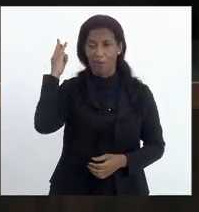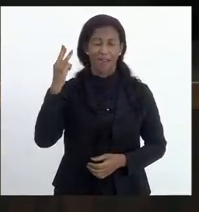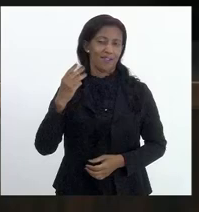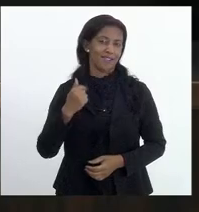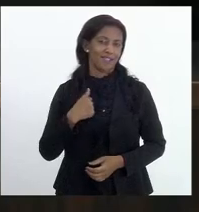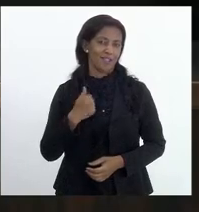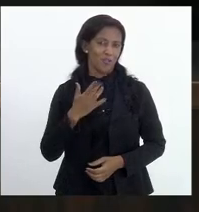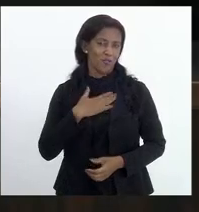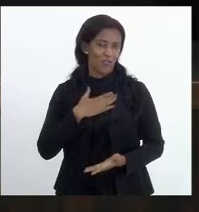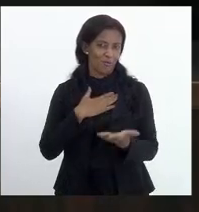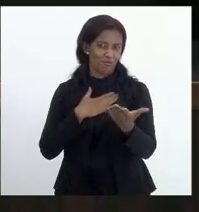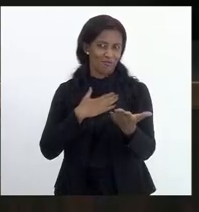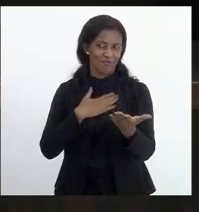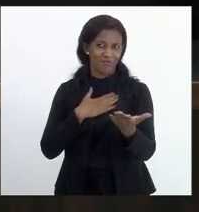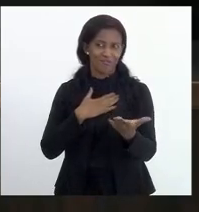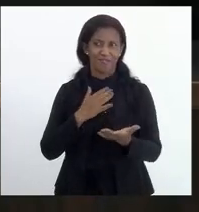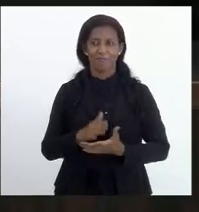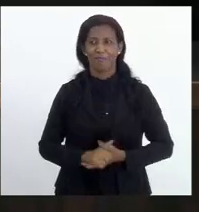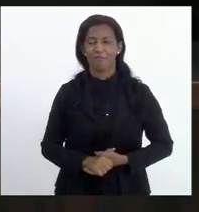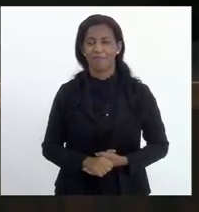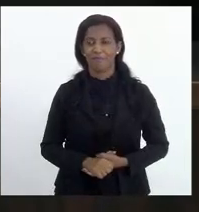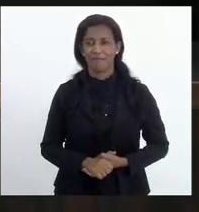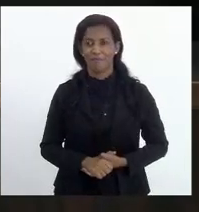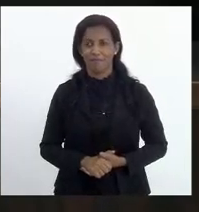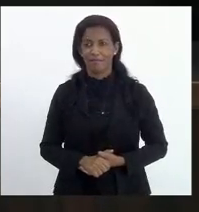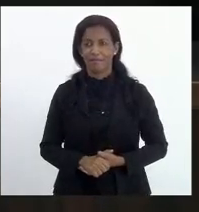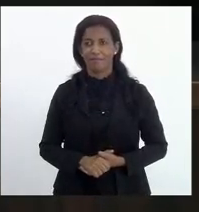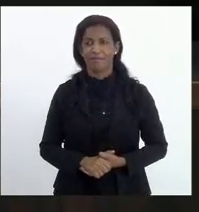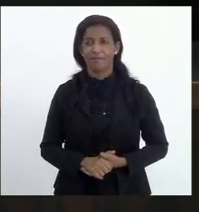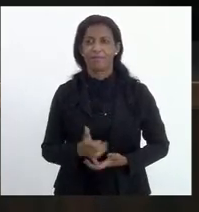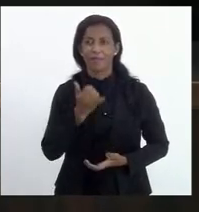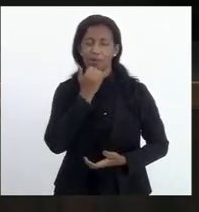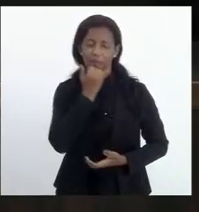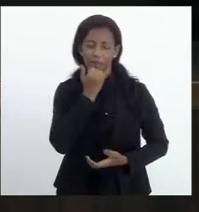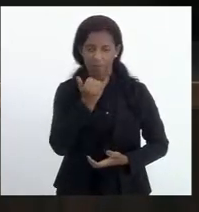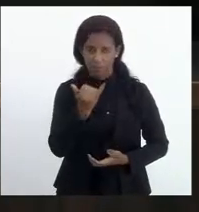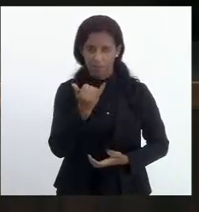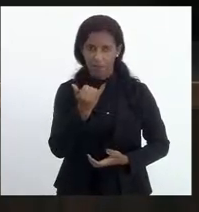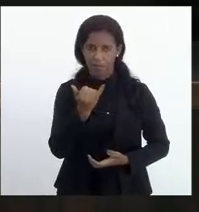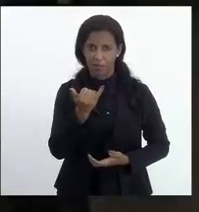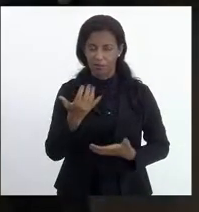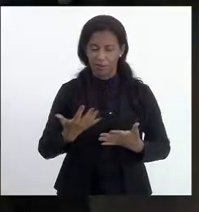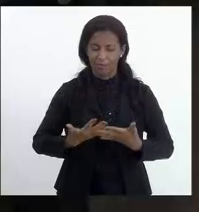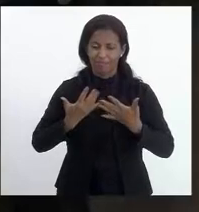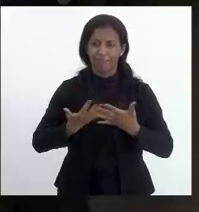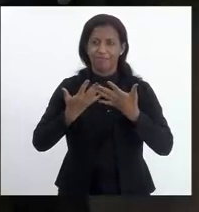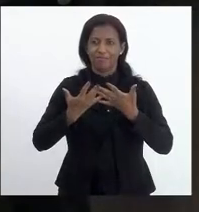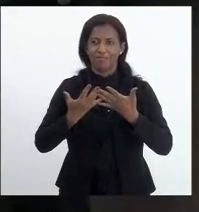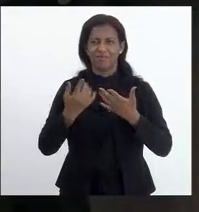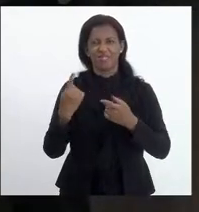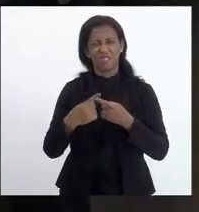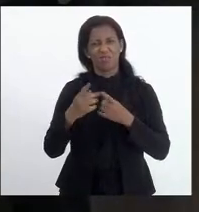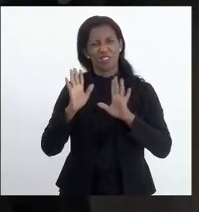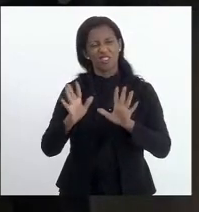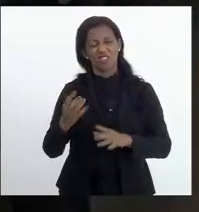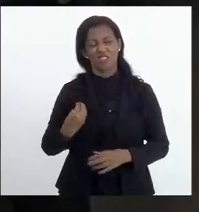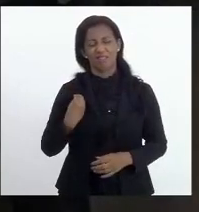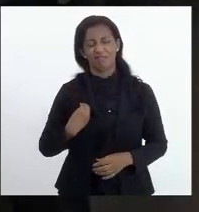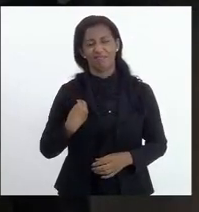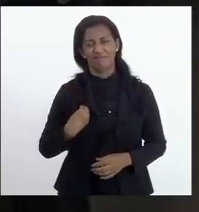que gosta muito de Vossa Excelência, e, perdão se eu me exaltei aqui, mas, porque a gente já viveu,